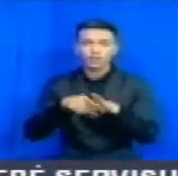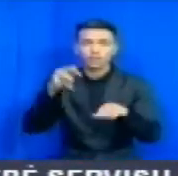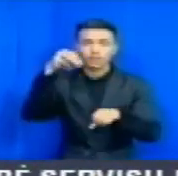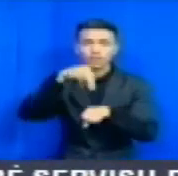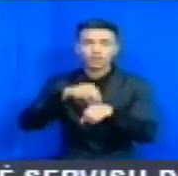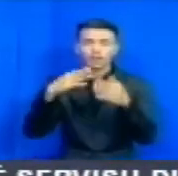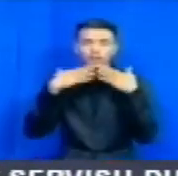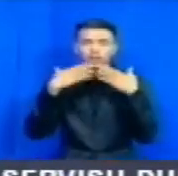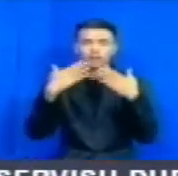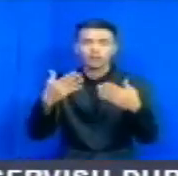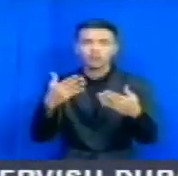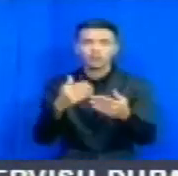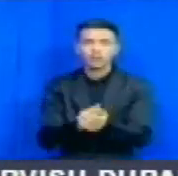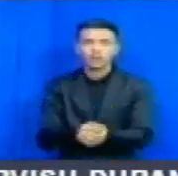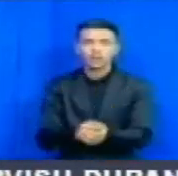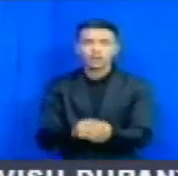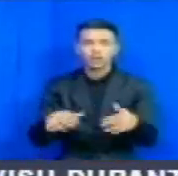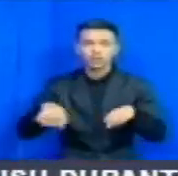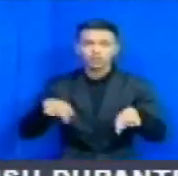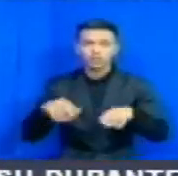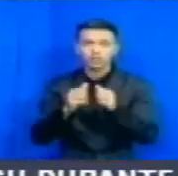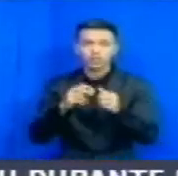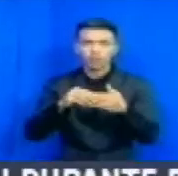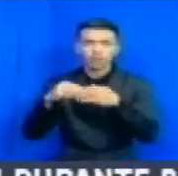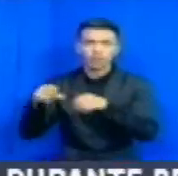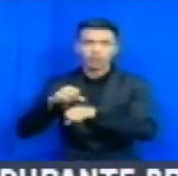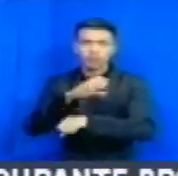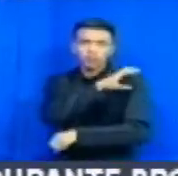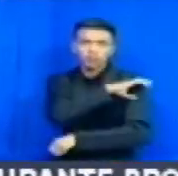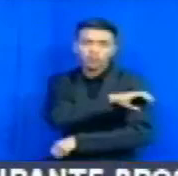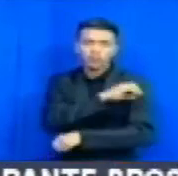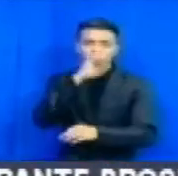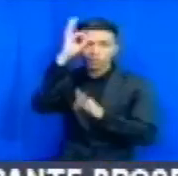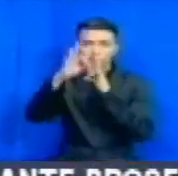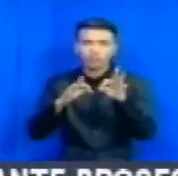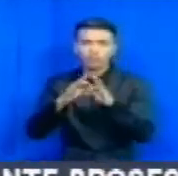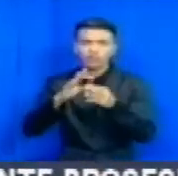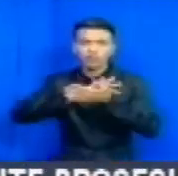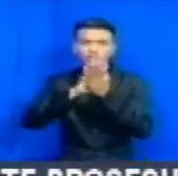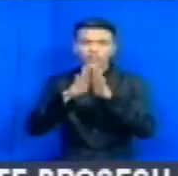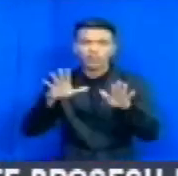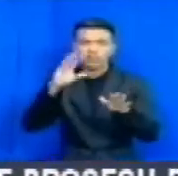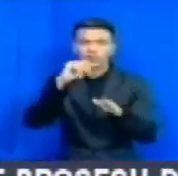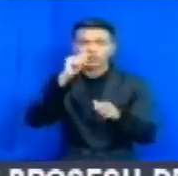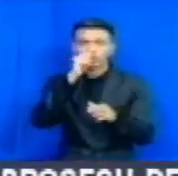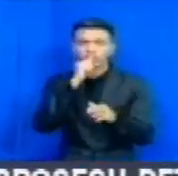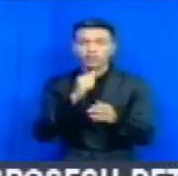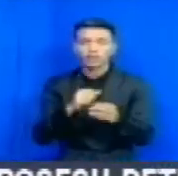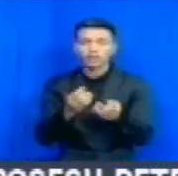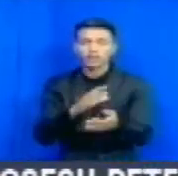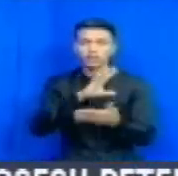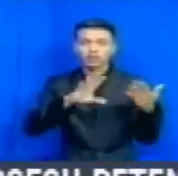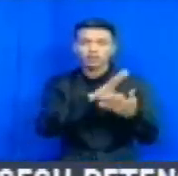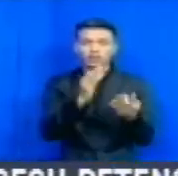missa agradecimento, né? A tu coopera autoridade de segurança, rode garante paz no Akmatek durante cerimônia importante,